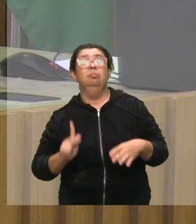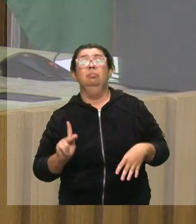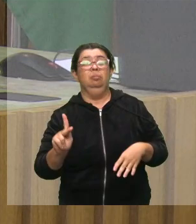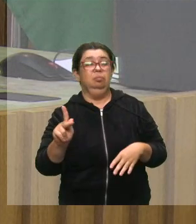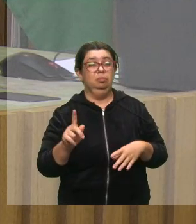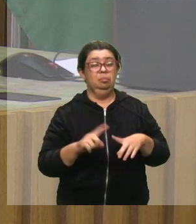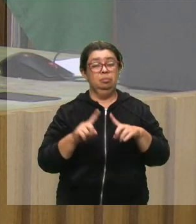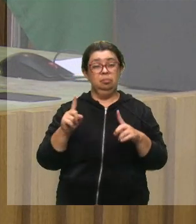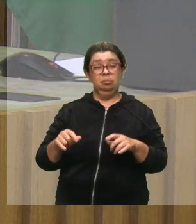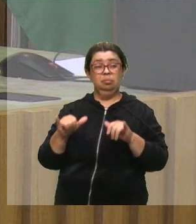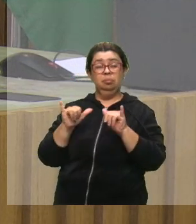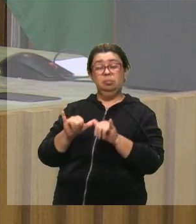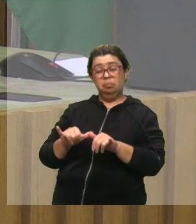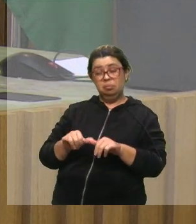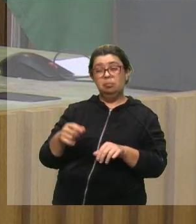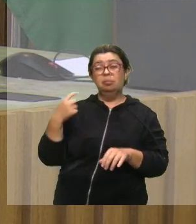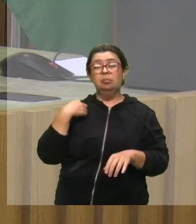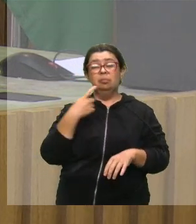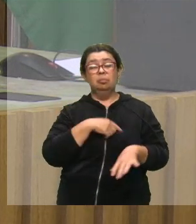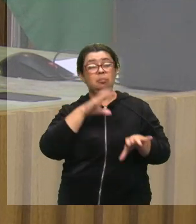mas, pelo menos, para dar um tempo de